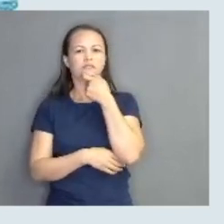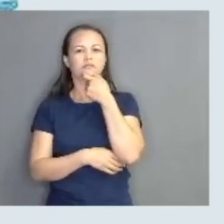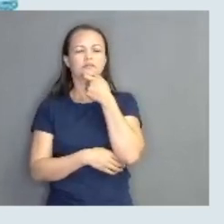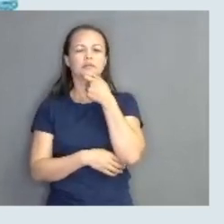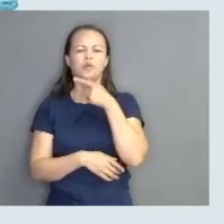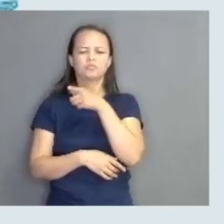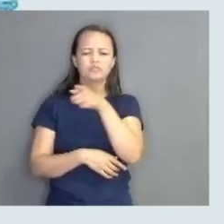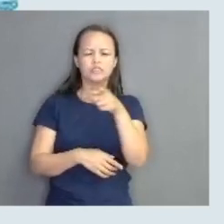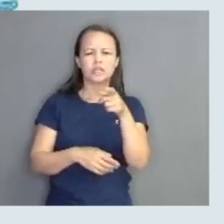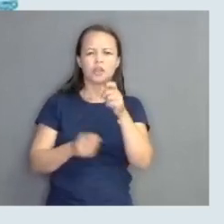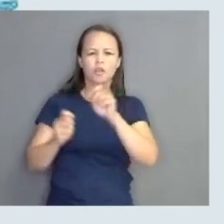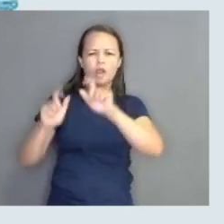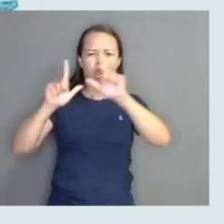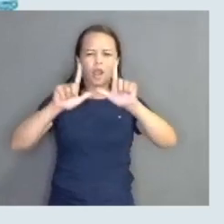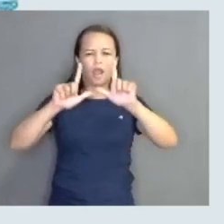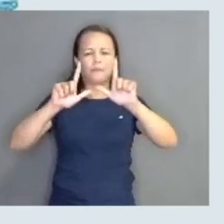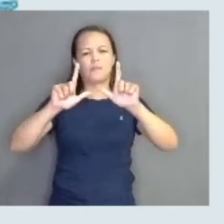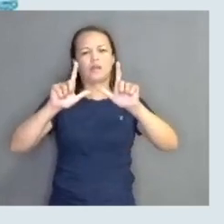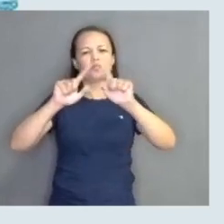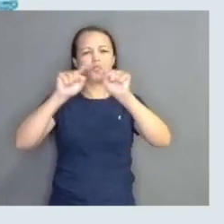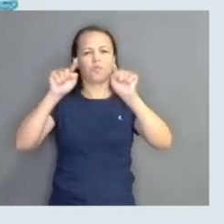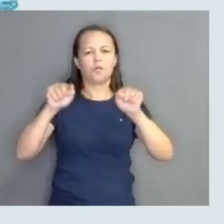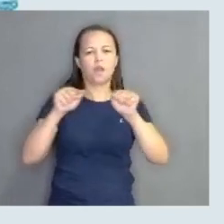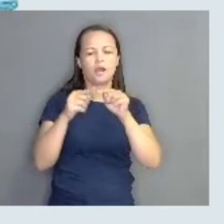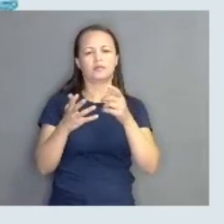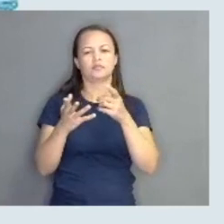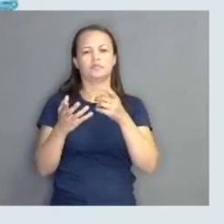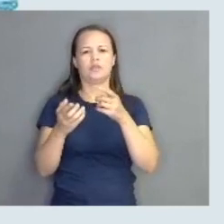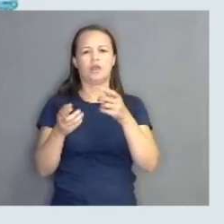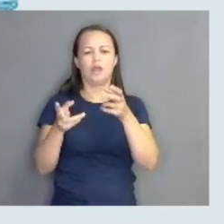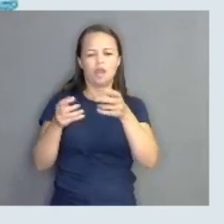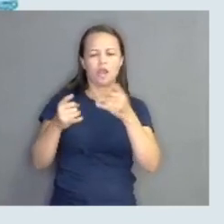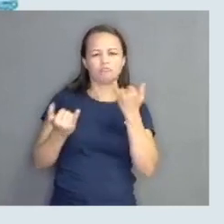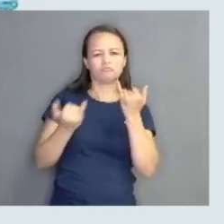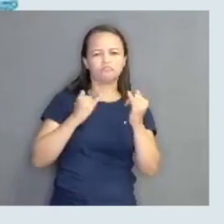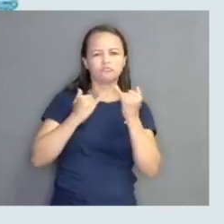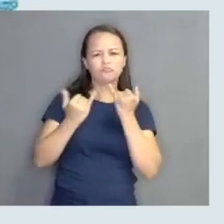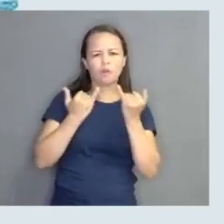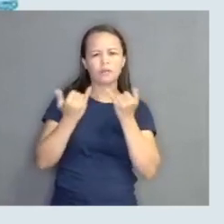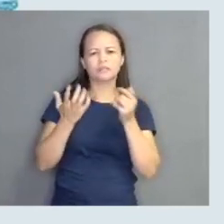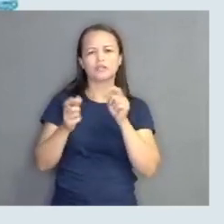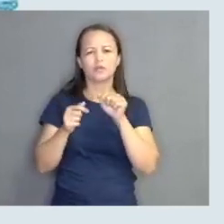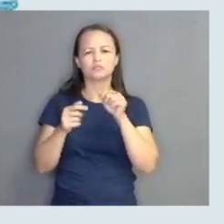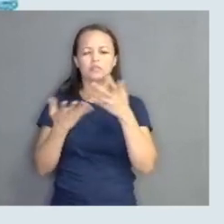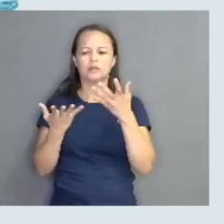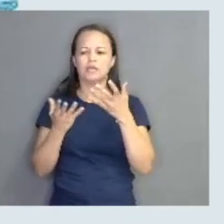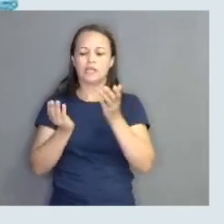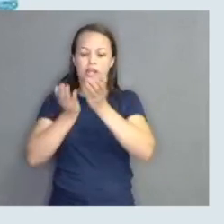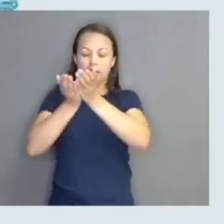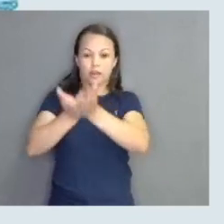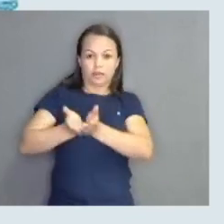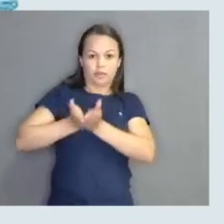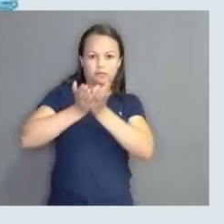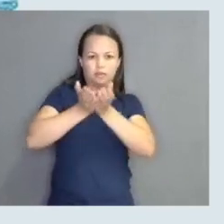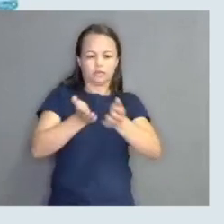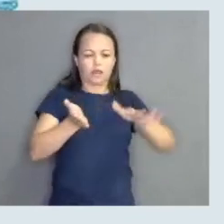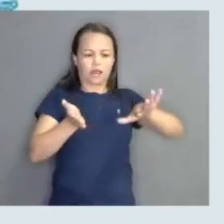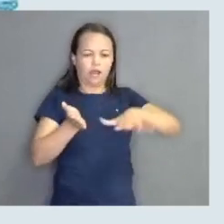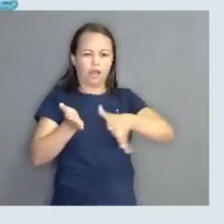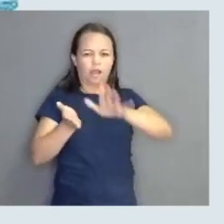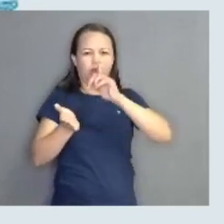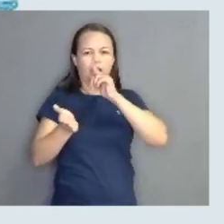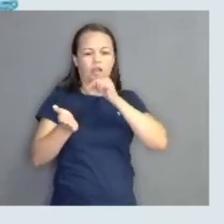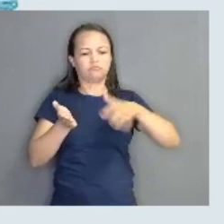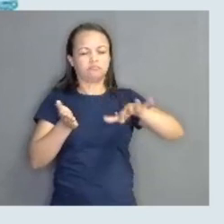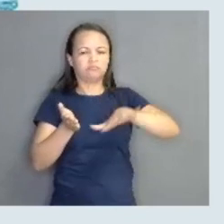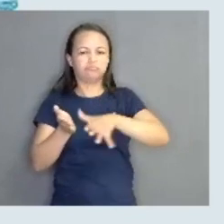quadro desse, quais são as informações que você retira? Que a Inglaterra estava ganhando os mares, a poderosa dos mares,